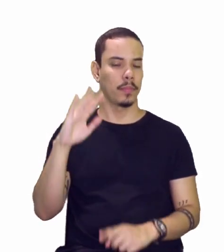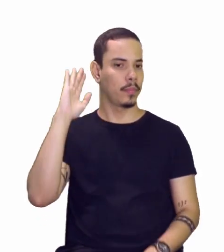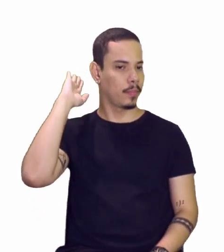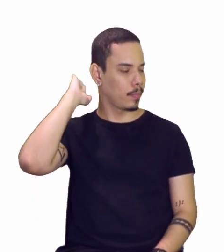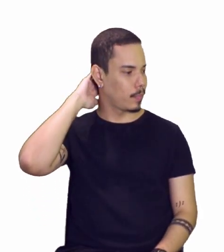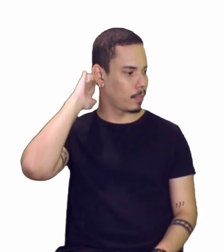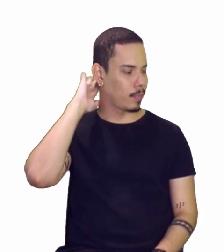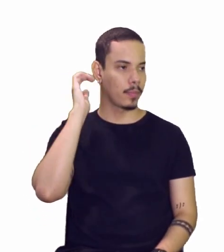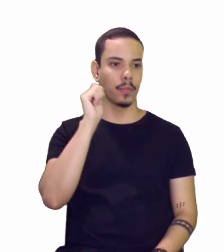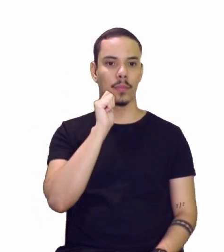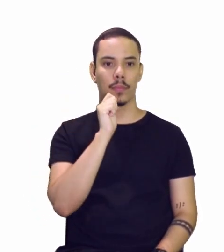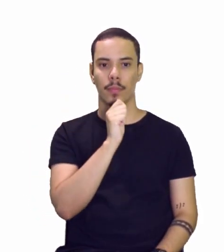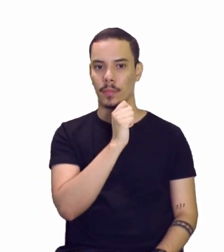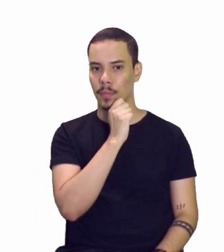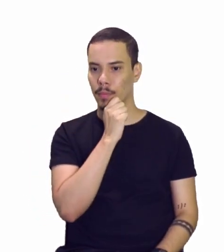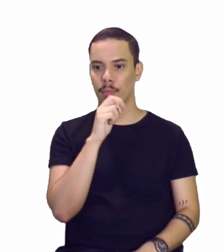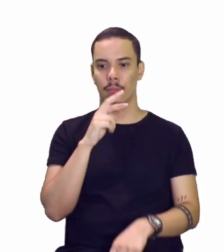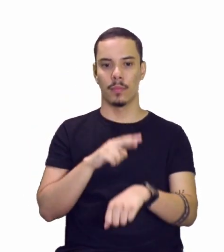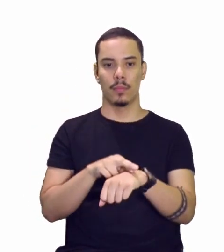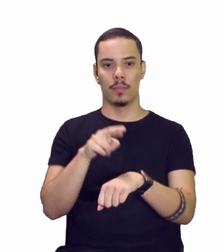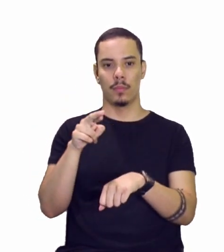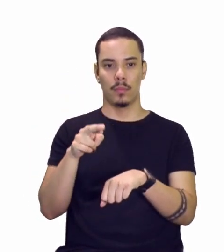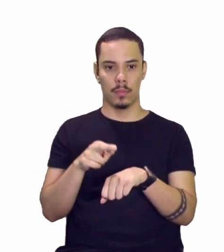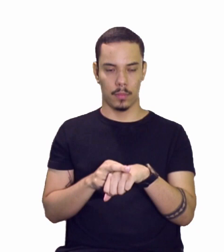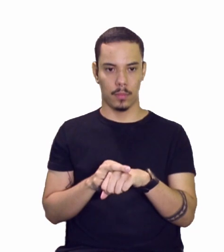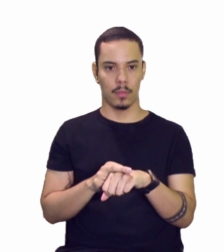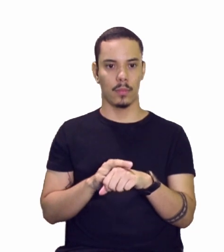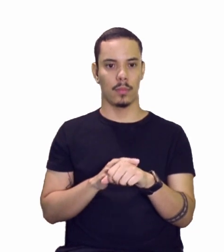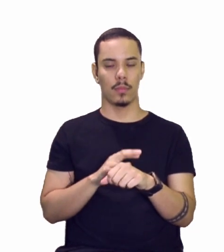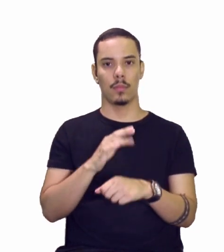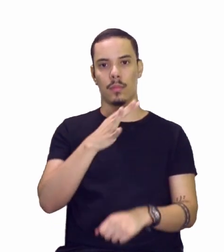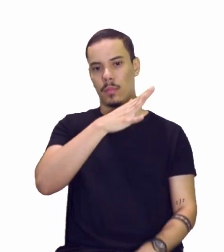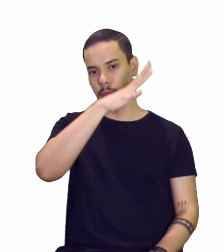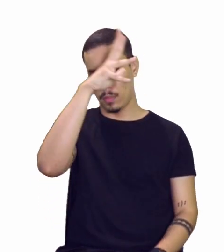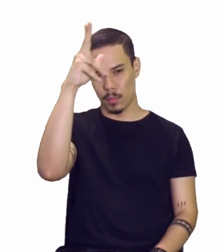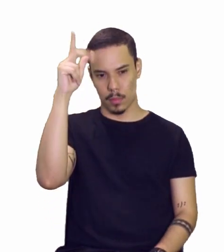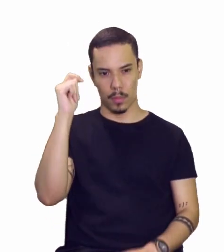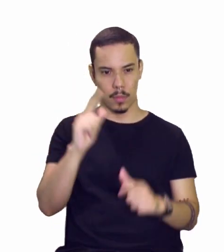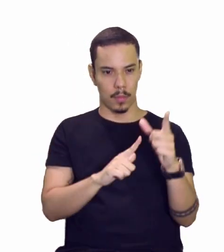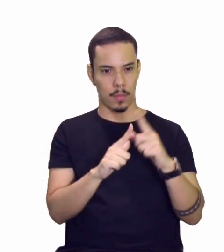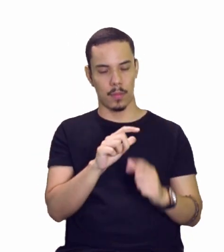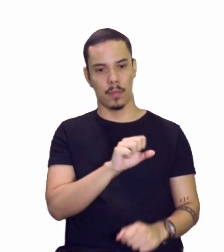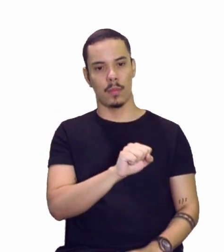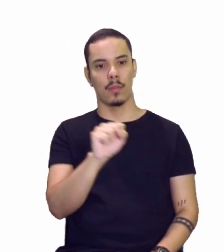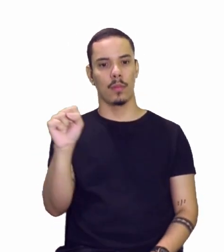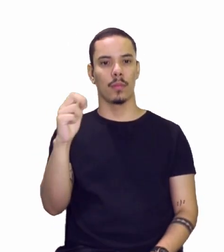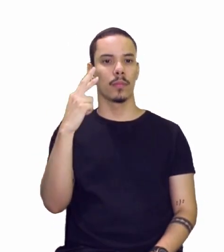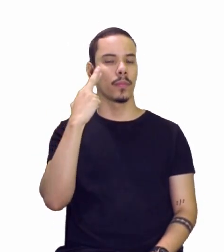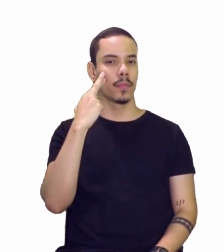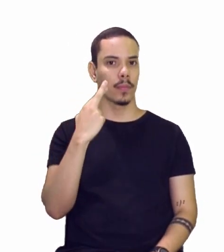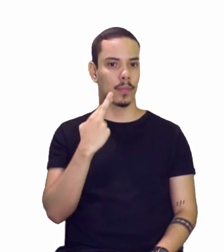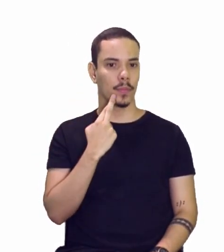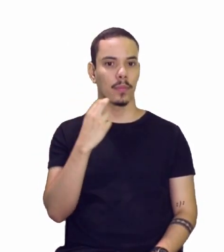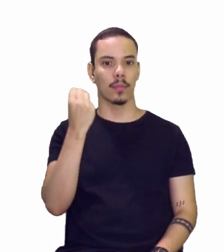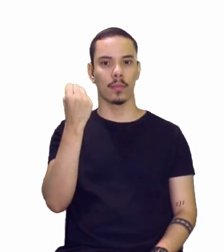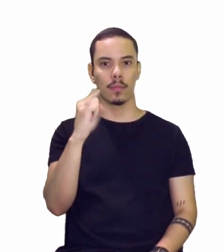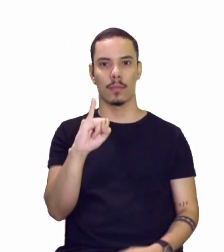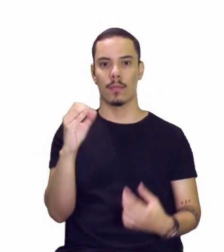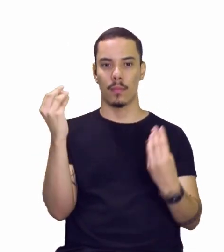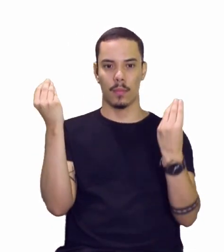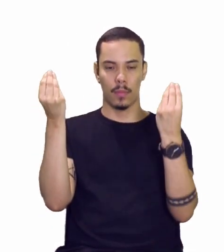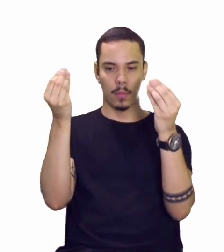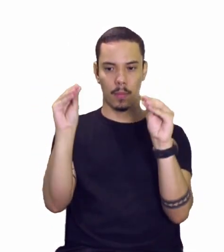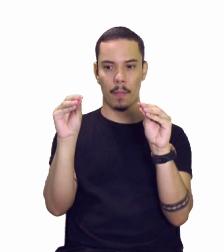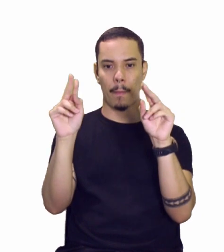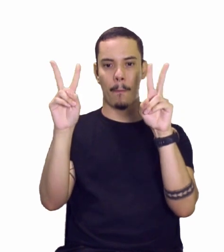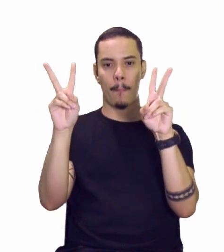Amapá, Roraima, Amazonas, Acre, Rondônia. Se eu coloco a